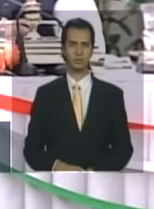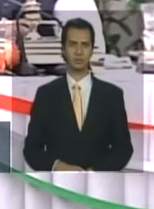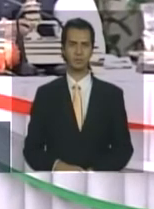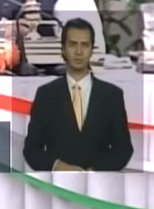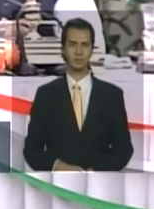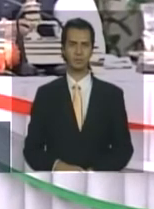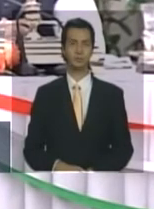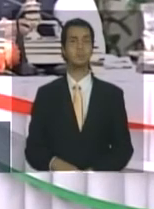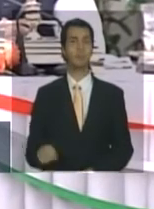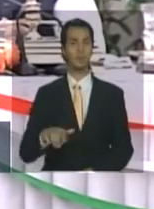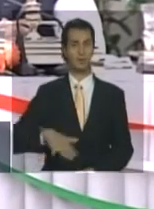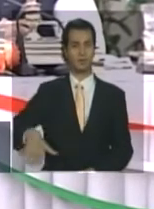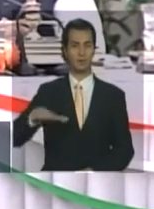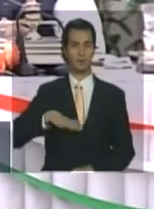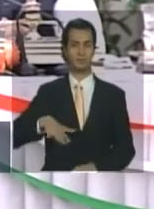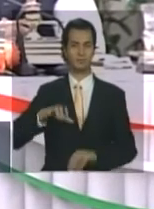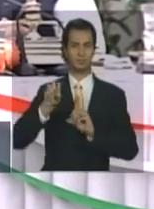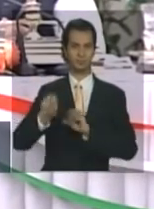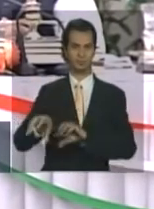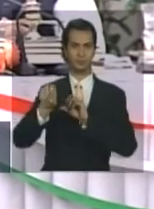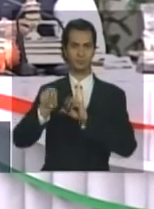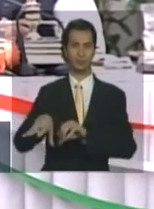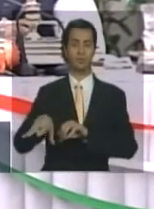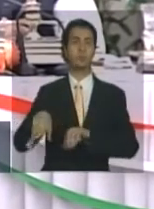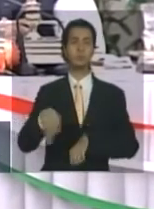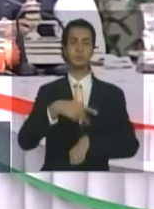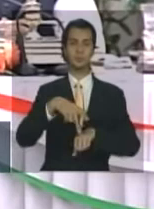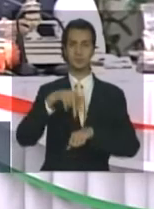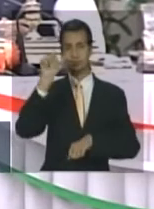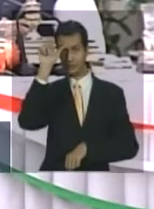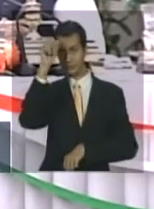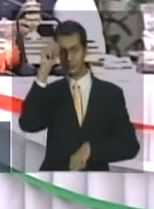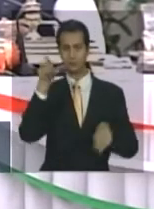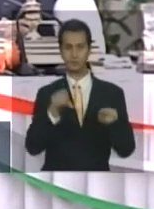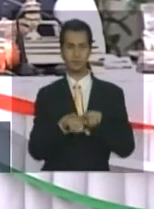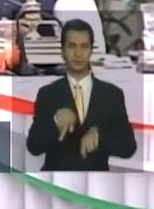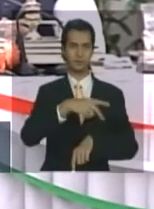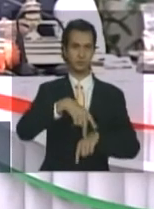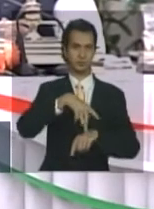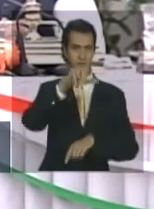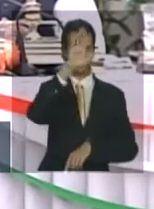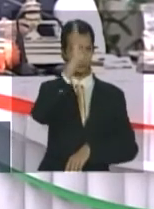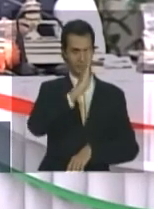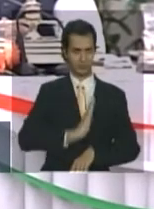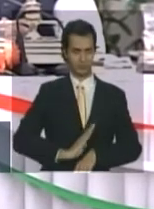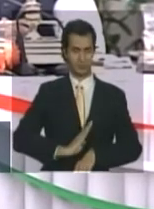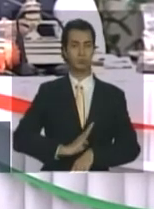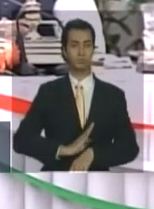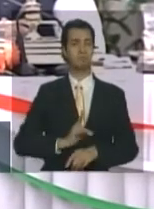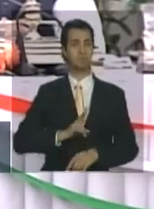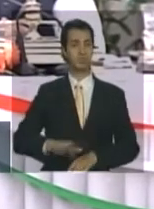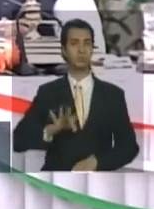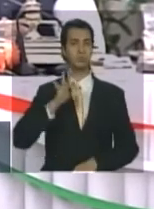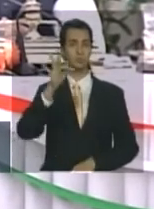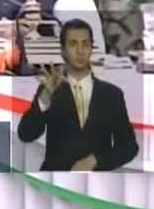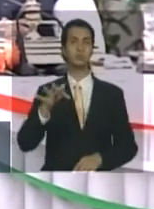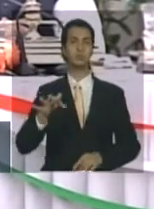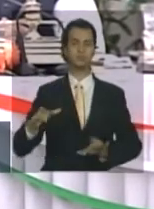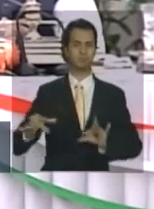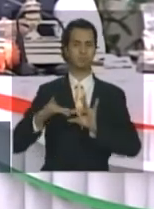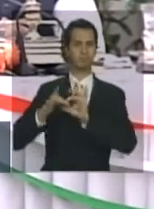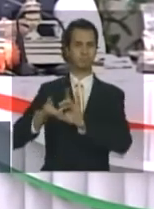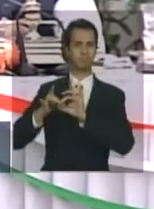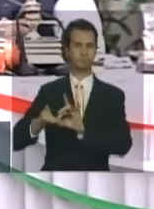área educacional, a Índia e o Brasil tornam-se-ão importantes parceiros de cooperação Sul-Sul no âmbito